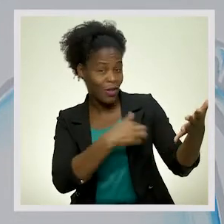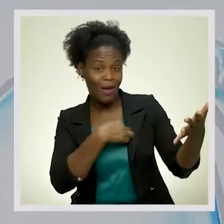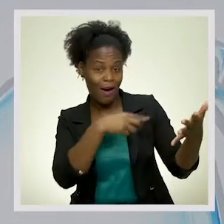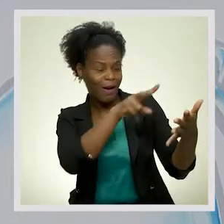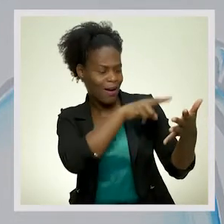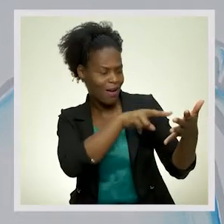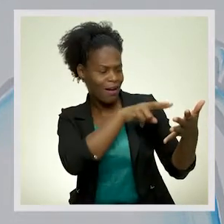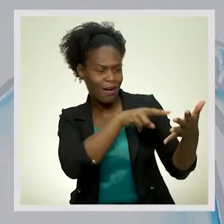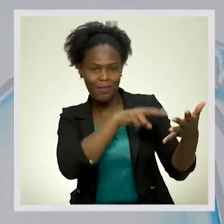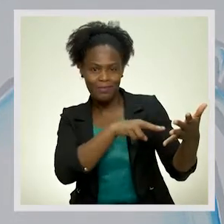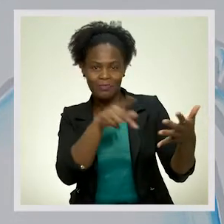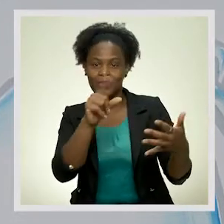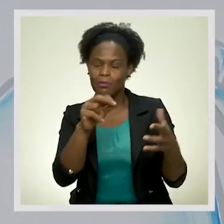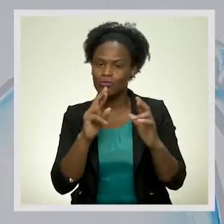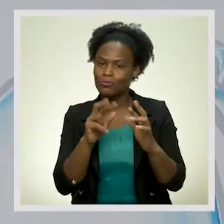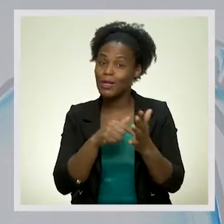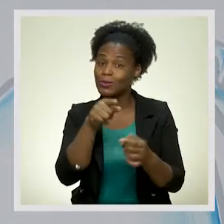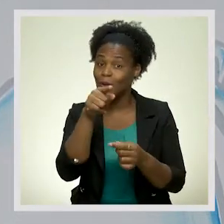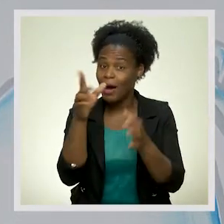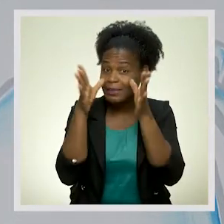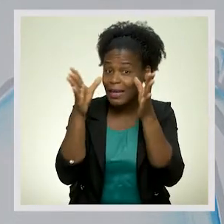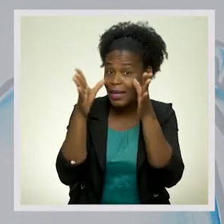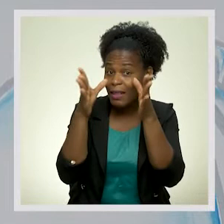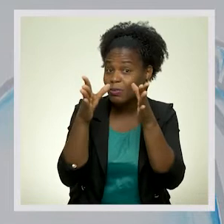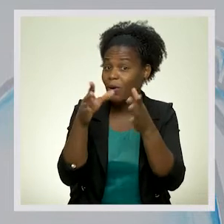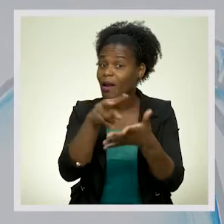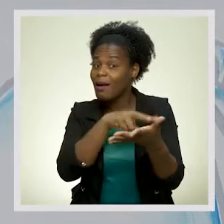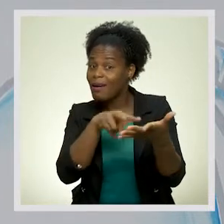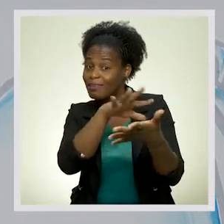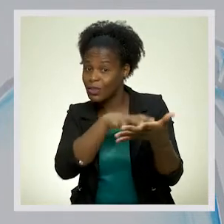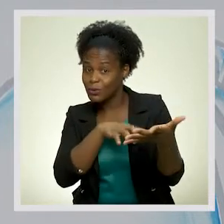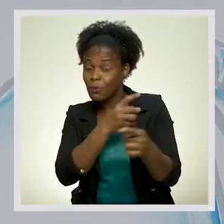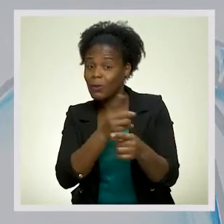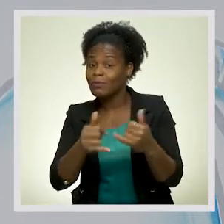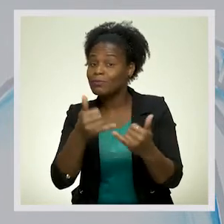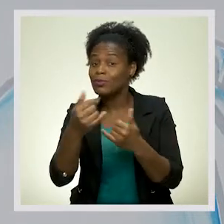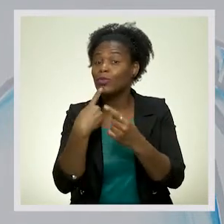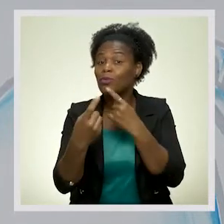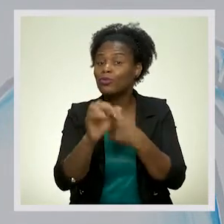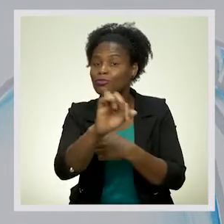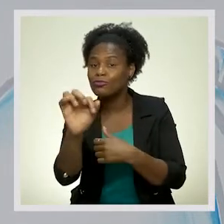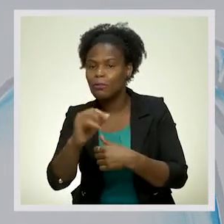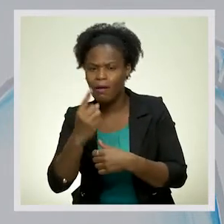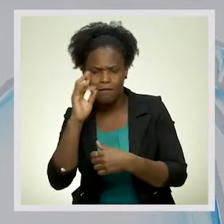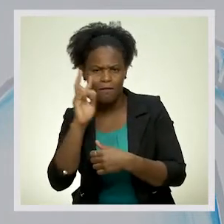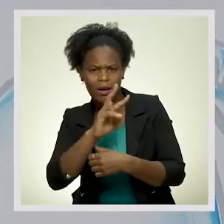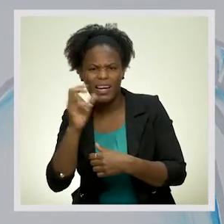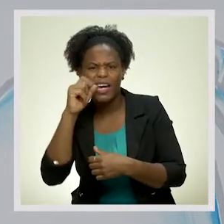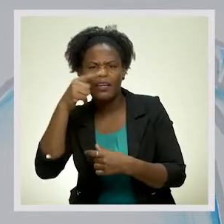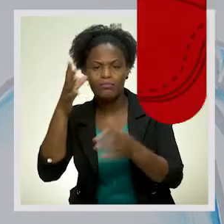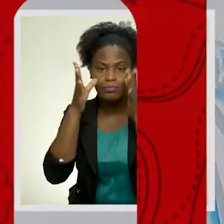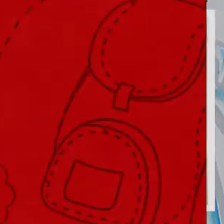e espero que fiquem atentos ali, porque depois vou fazer perguntas para ver quem é que estava com